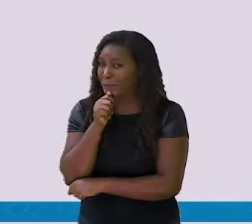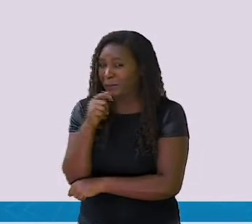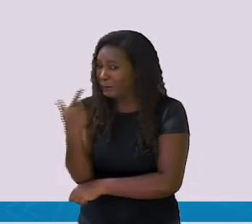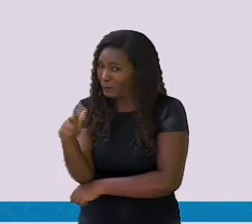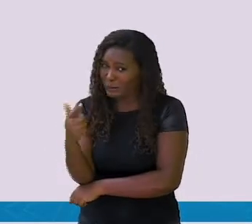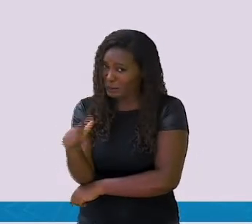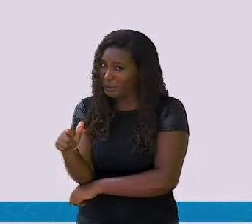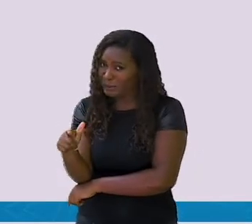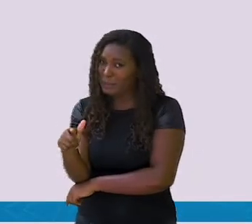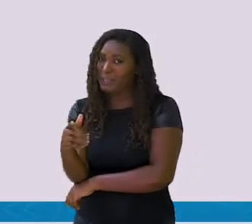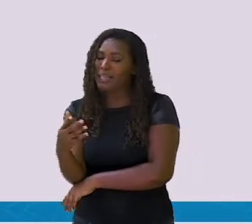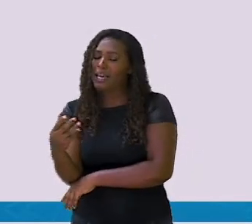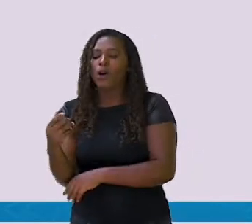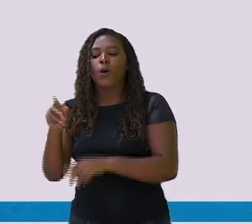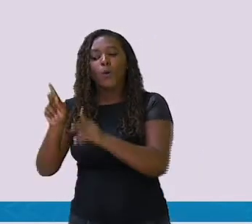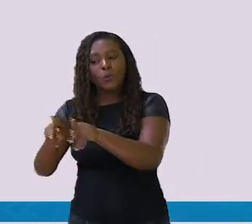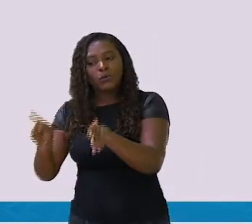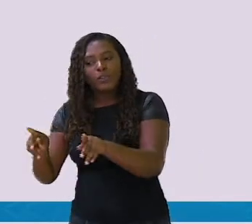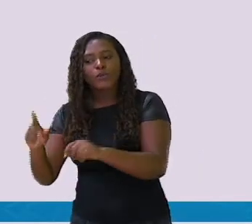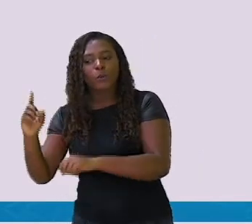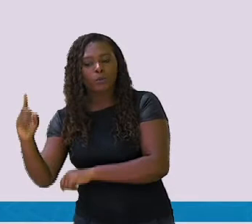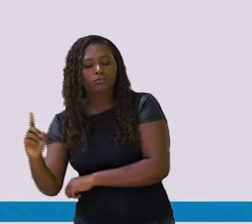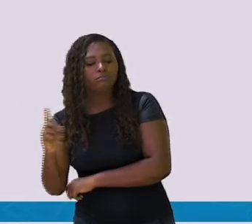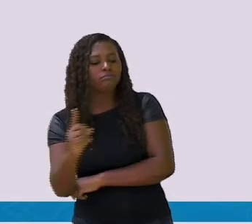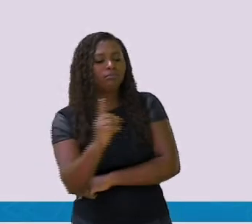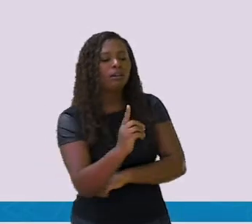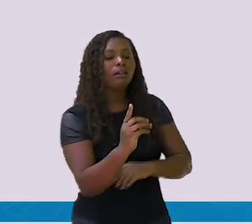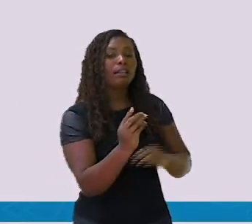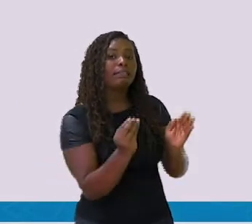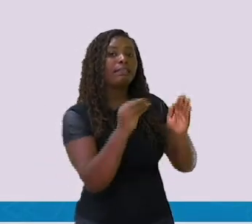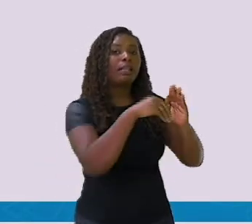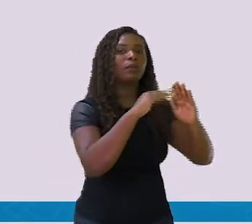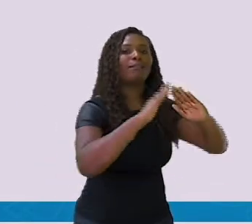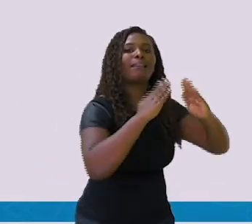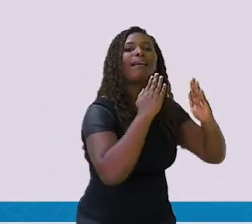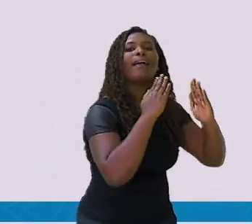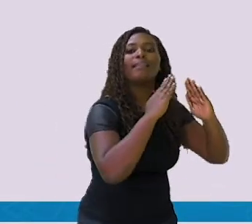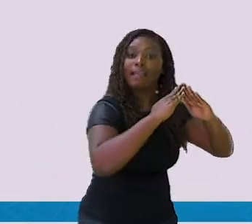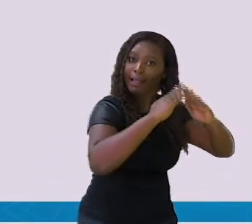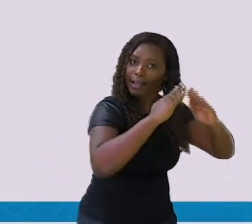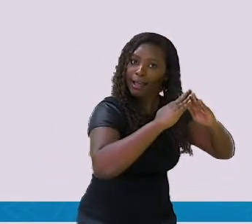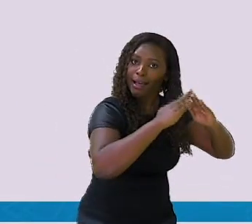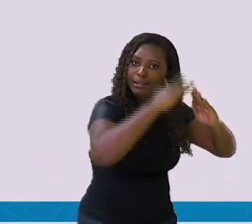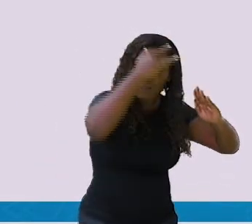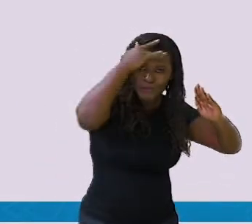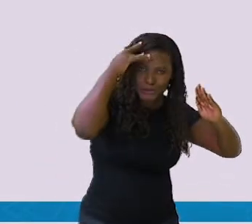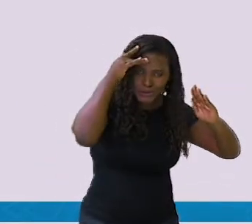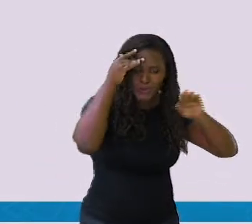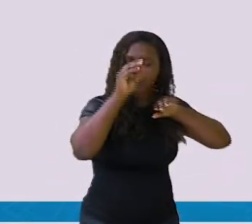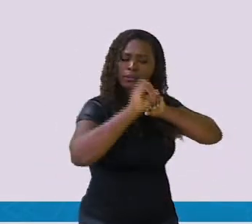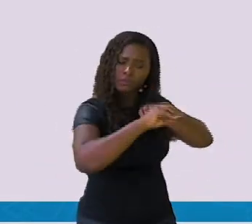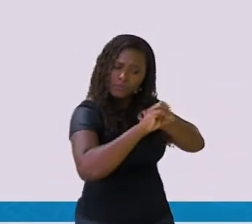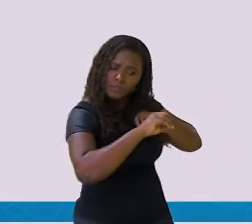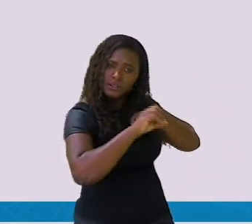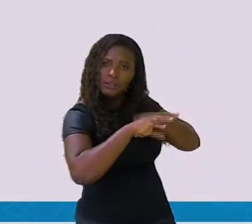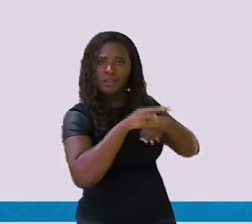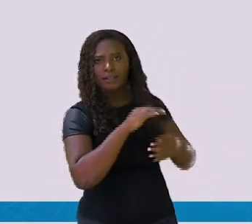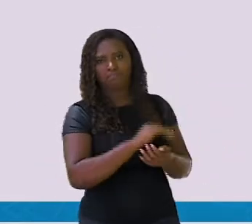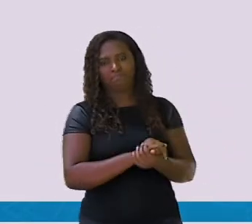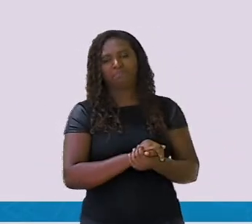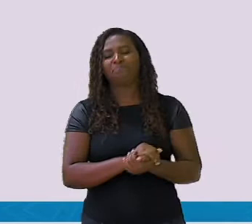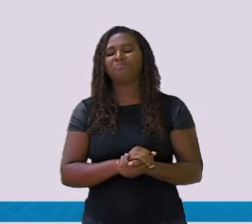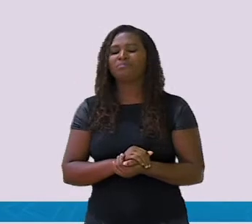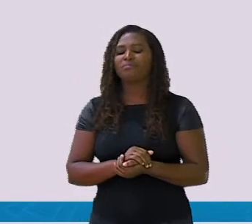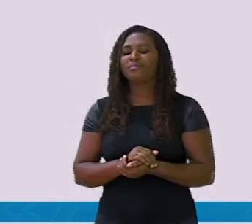participava dessa educação. Nessa época, percebemos que a educação e o acesso aos professores eram estritamente ligados